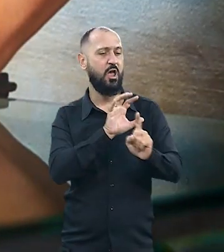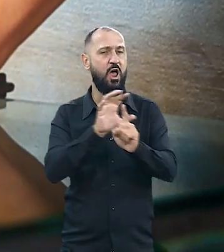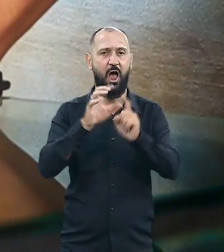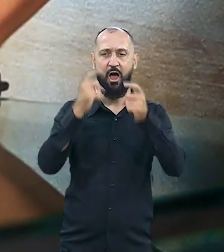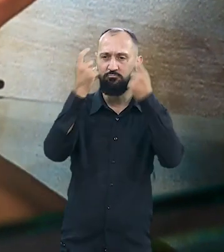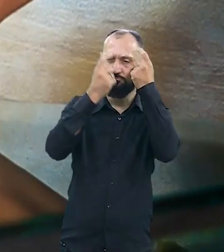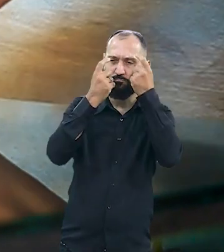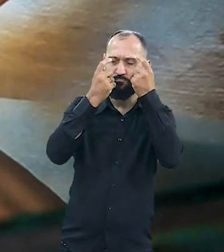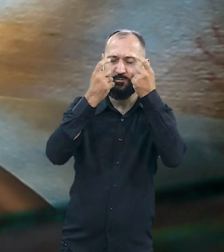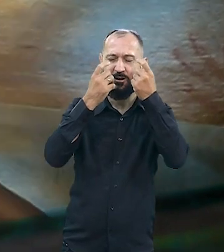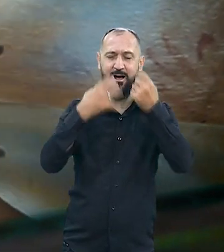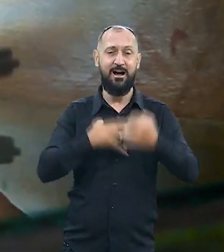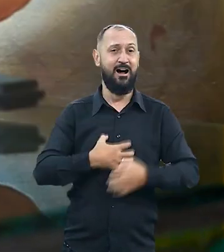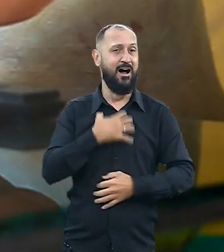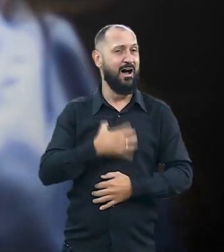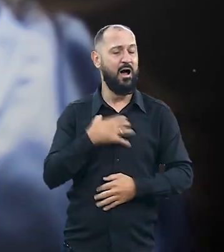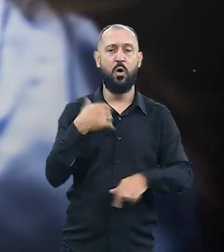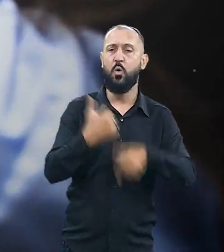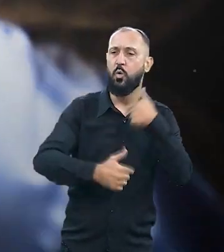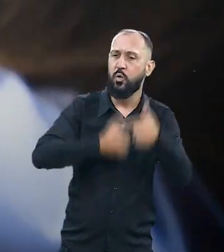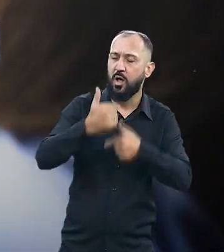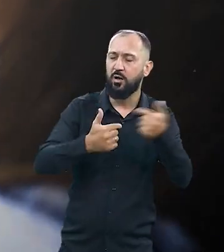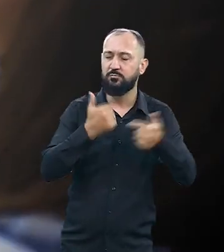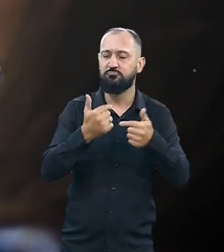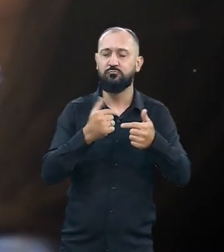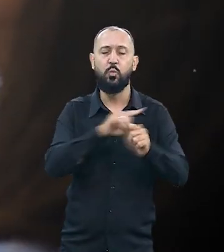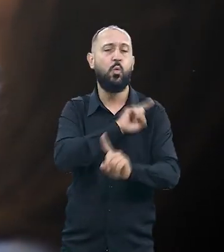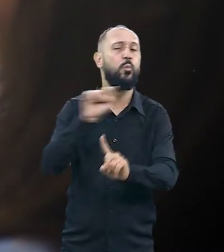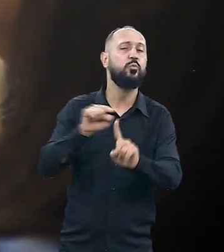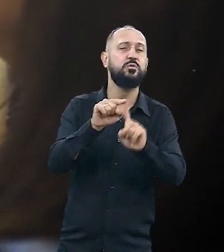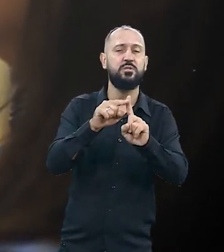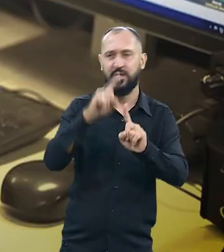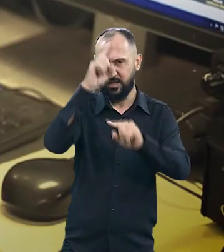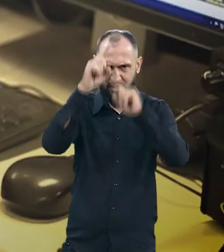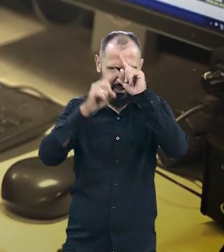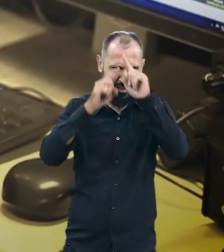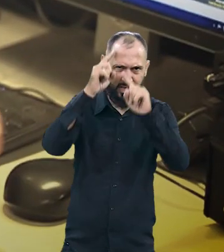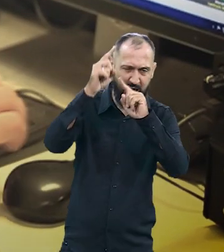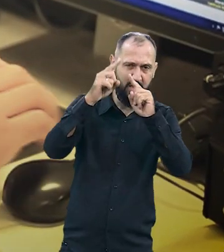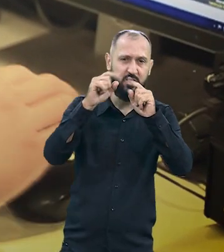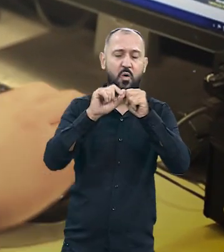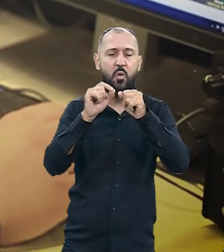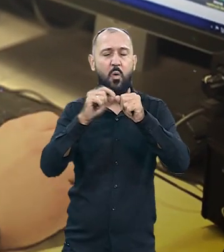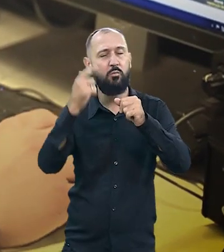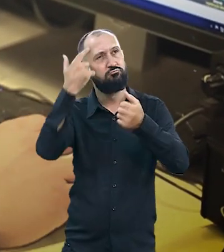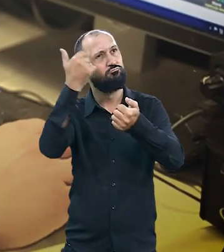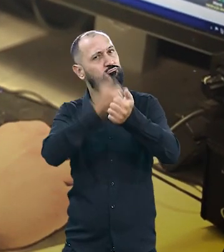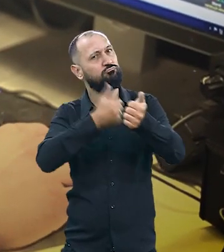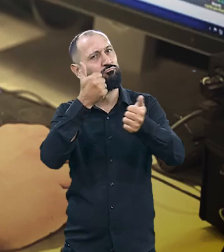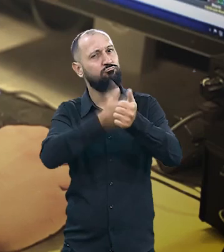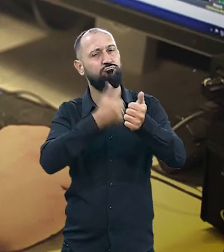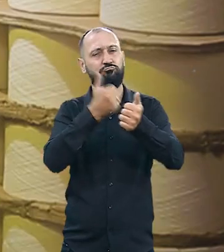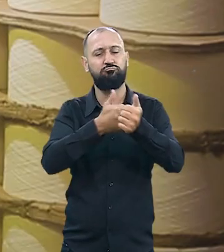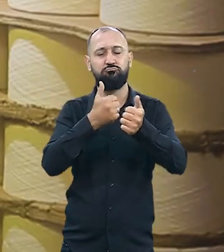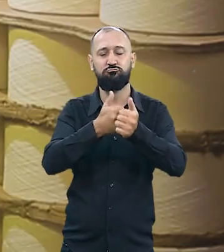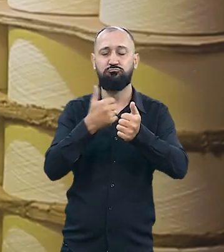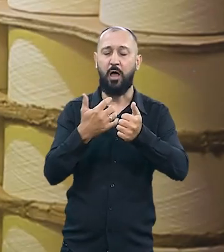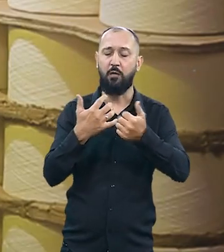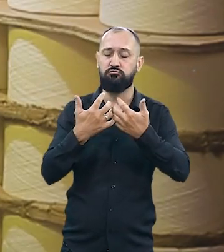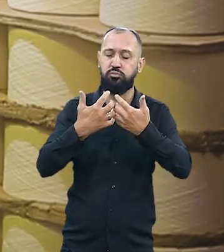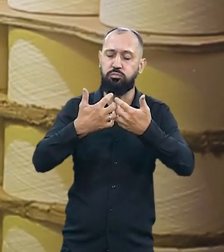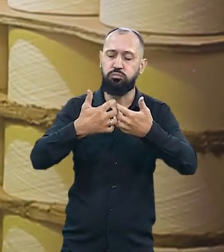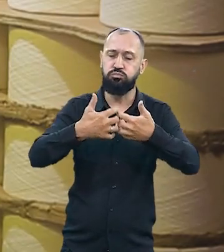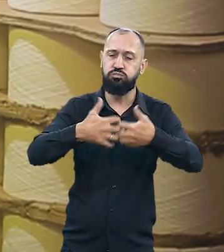causar preocupação ou aflição, fazer algum trabalho ou tarefa, formar ideias ou fazer reflexões, estar